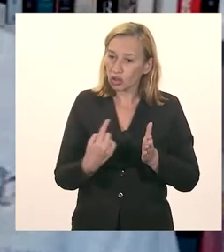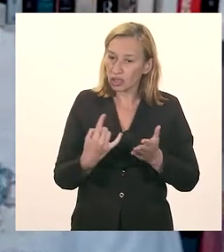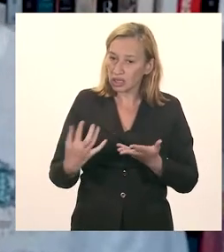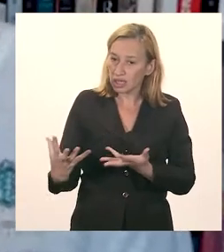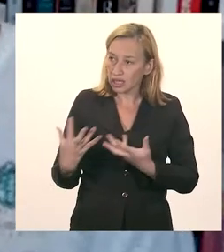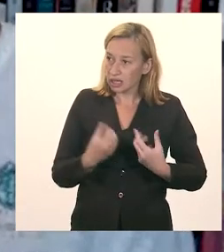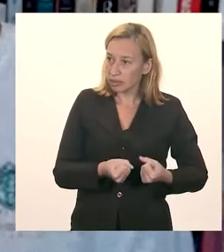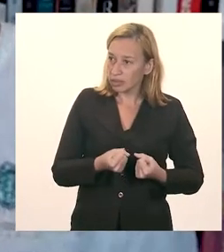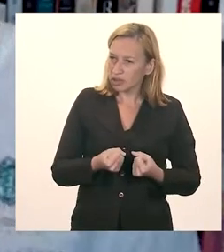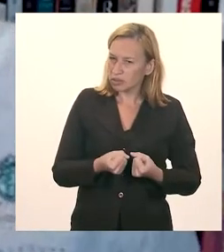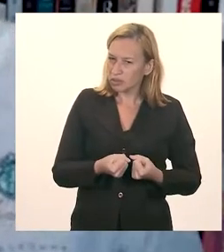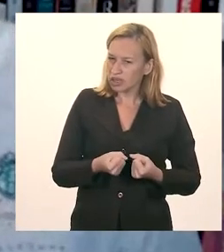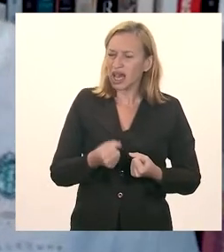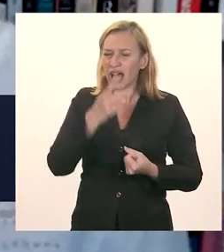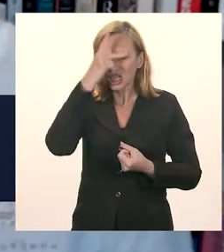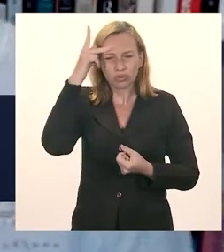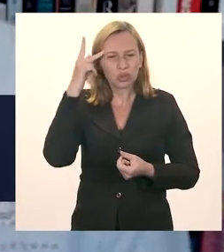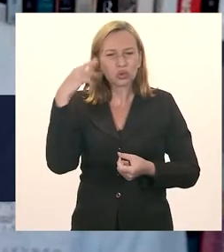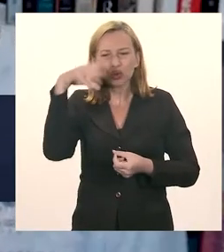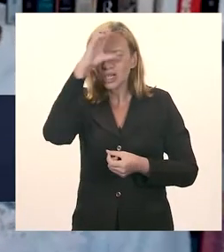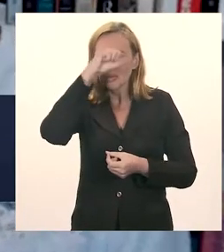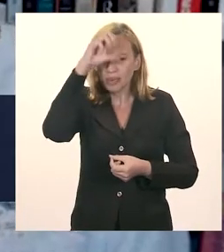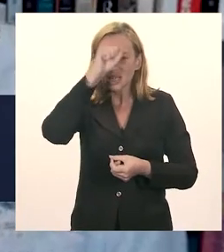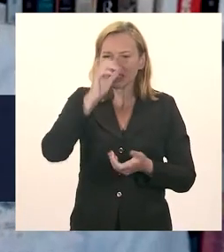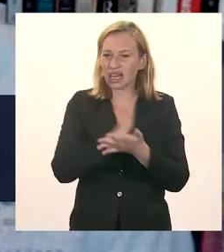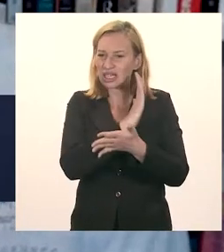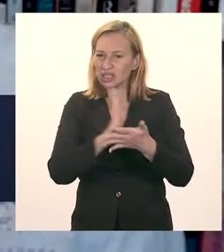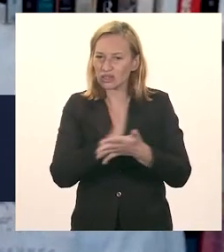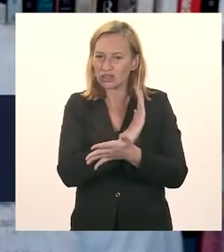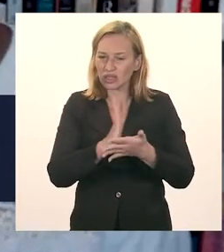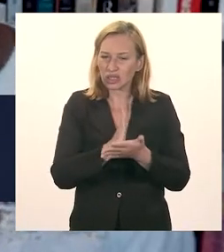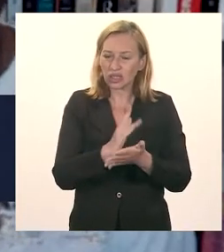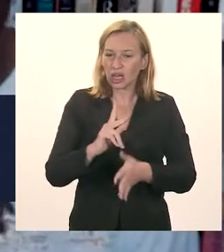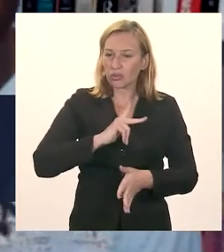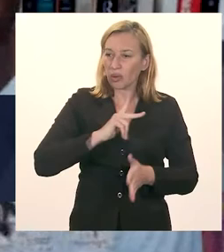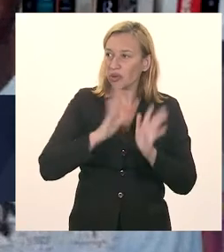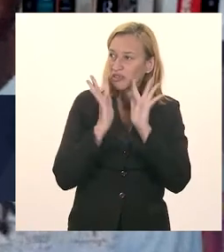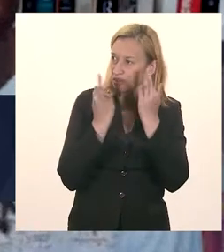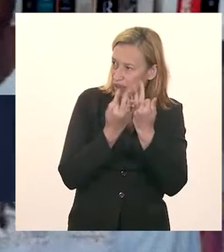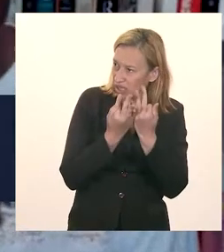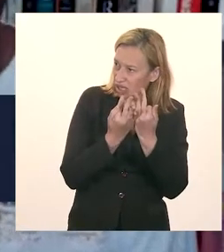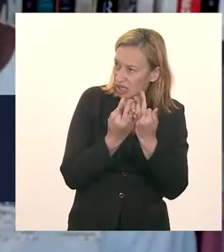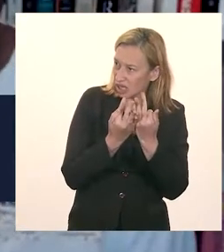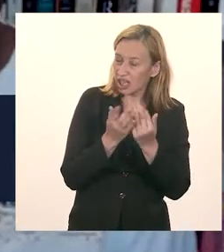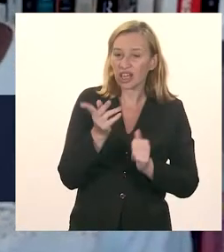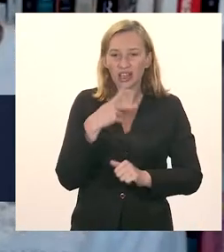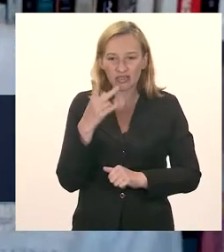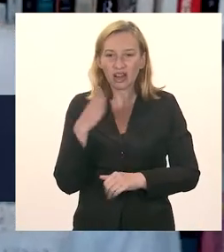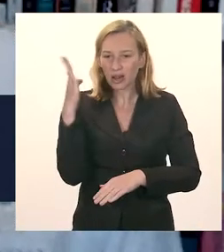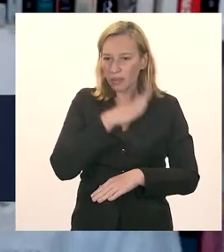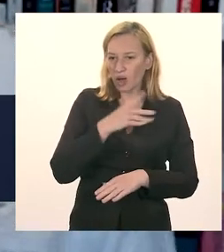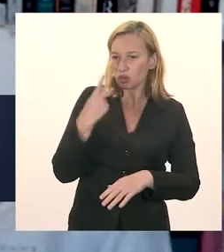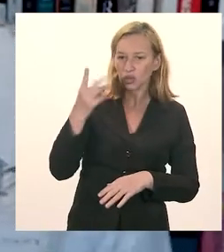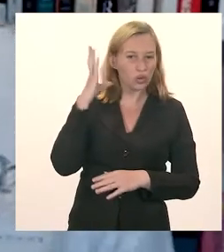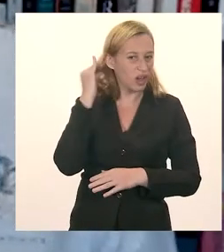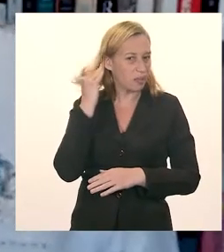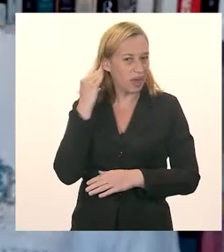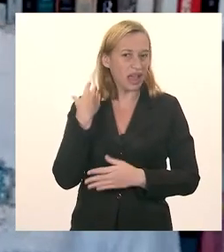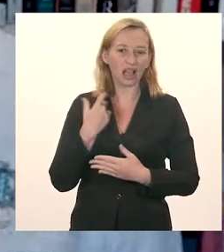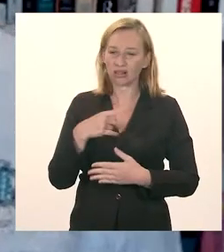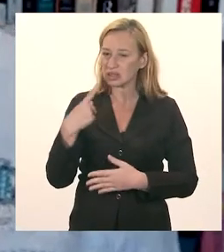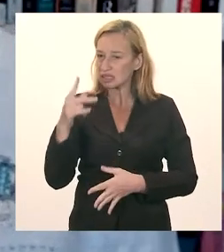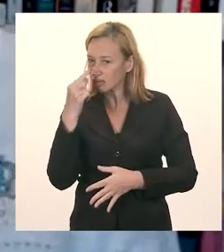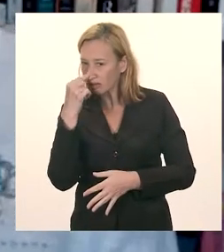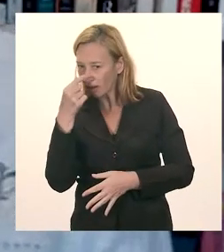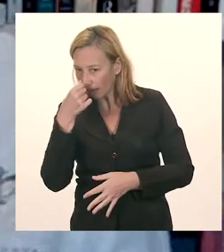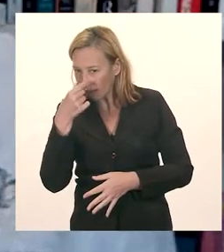carregam, as pessoas aprendem, muitas vezes, a partir das suas próprias famílias, que falam mal do seu cabelo,